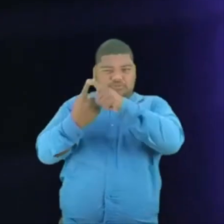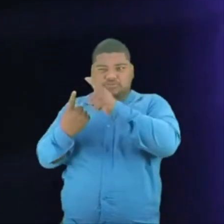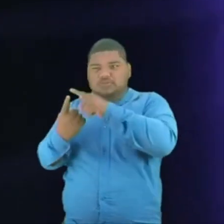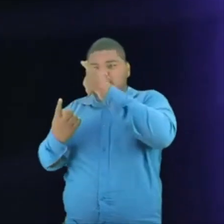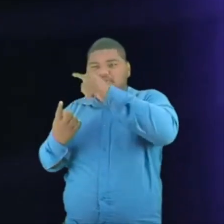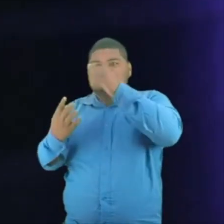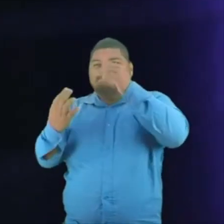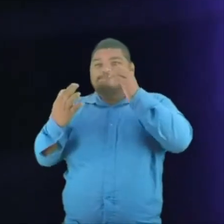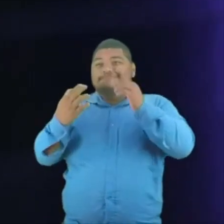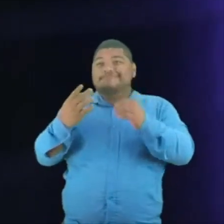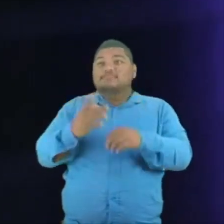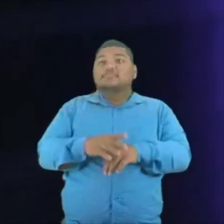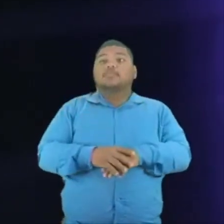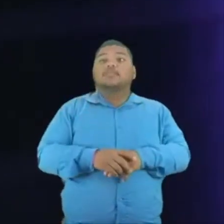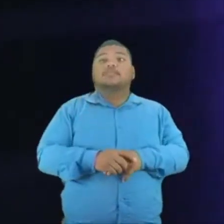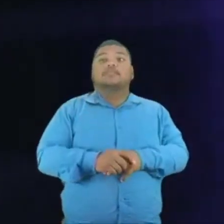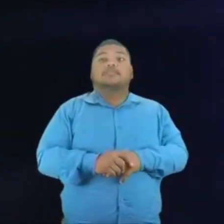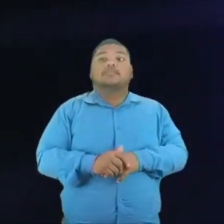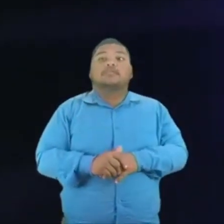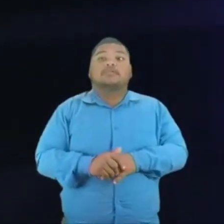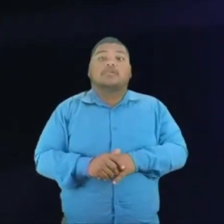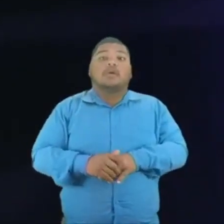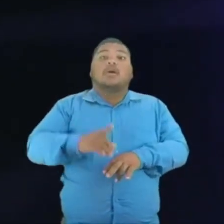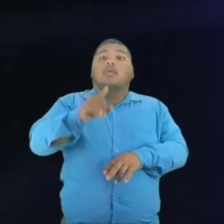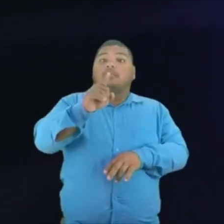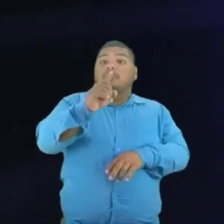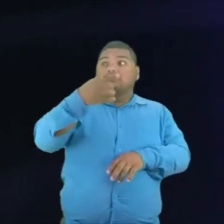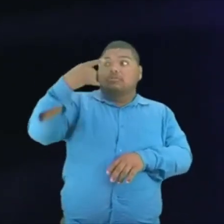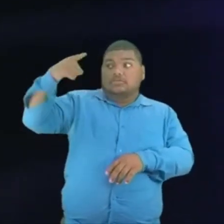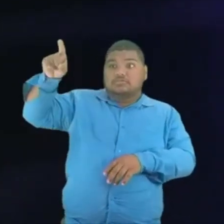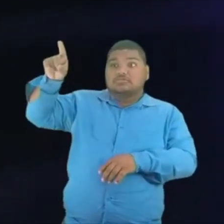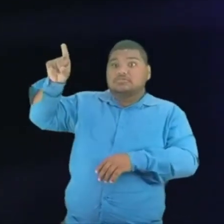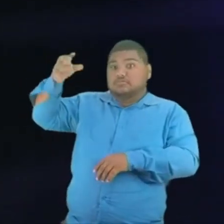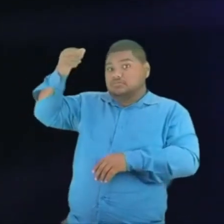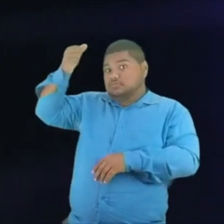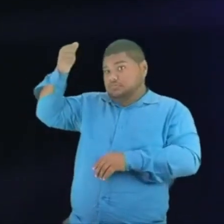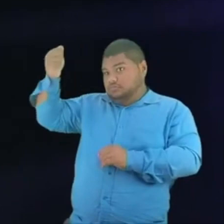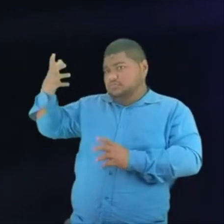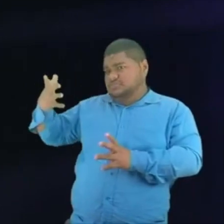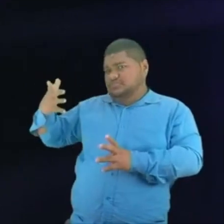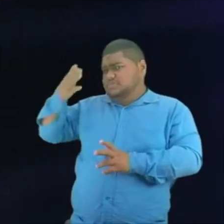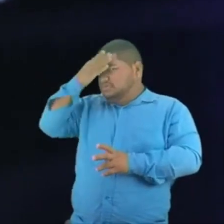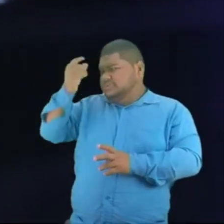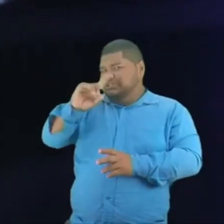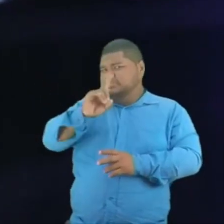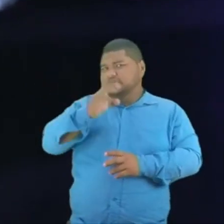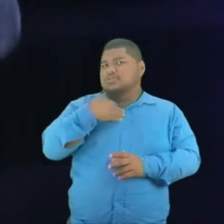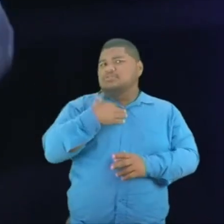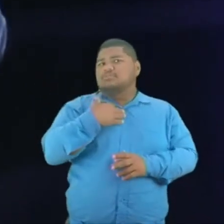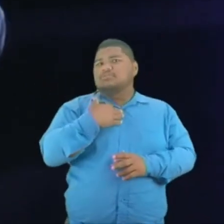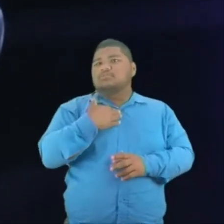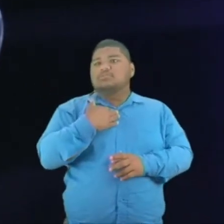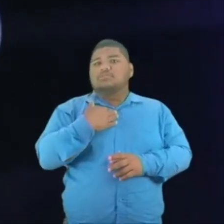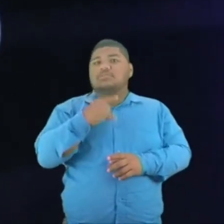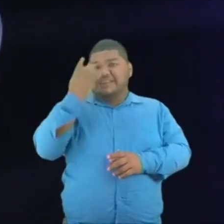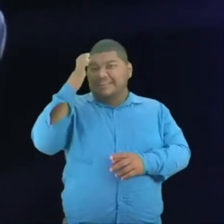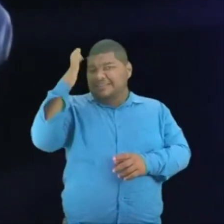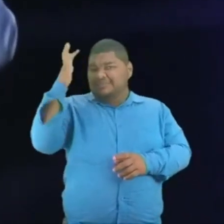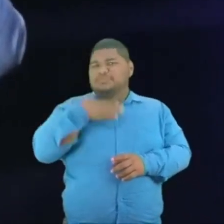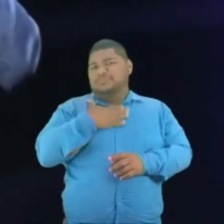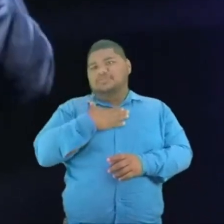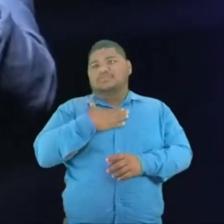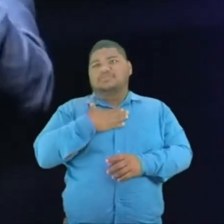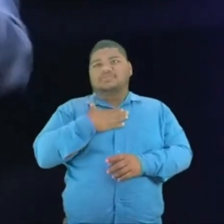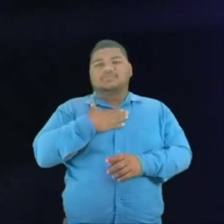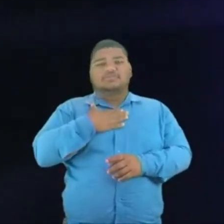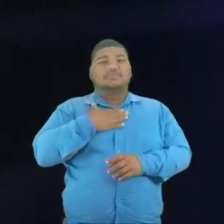fala assim, no final, olha, quando tu for te apresentar lá ao faraó, não esquece de mim não, lembra de mim,